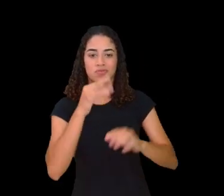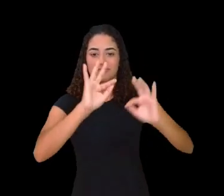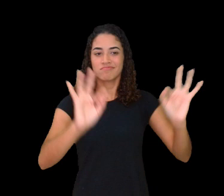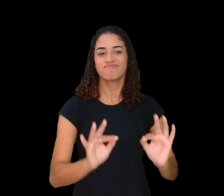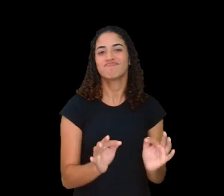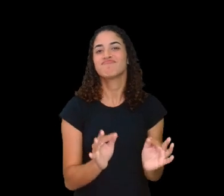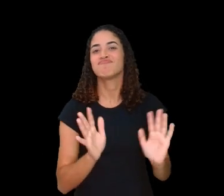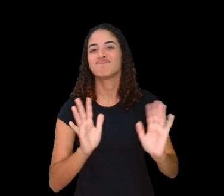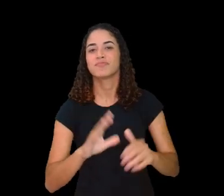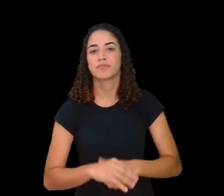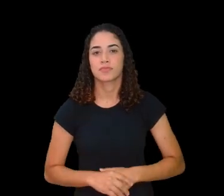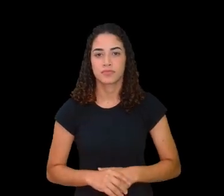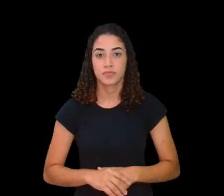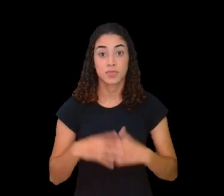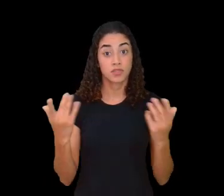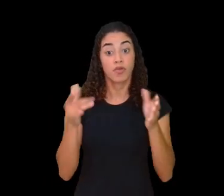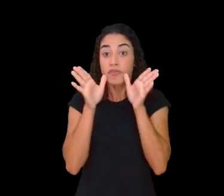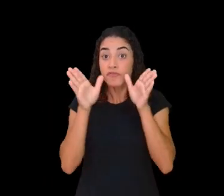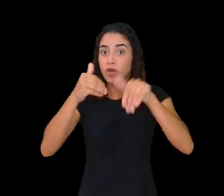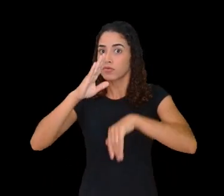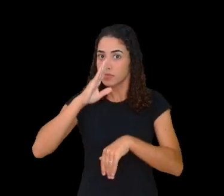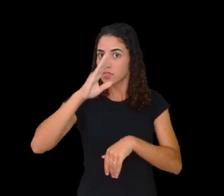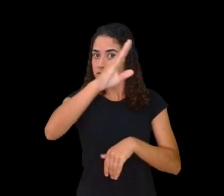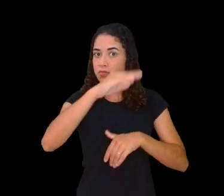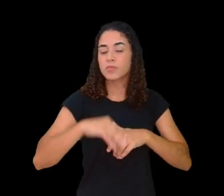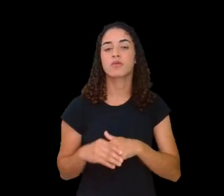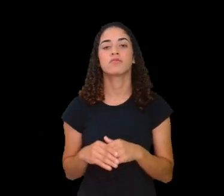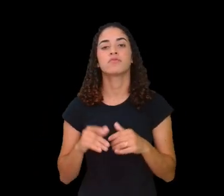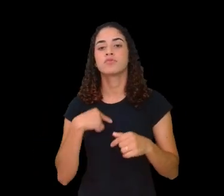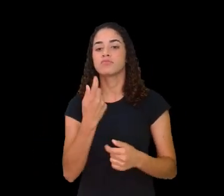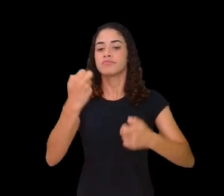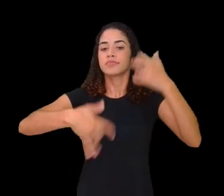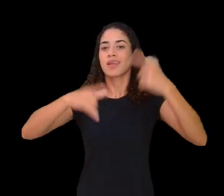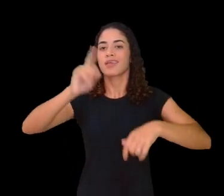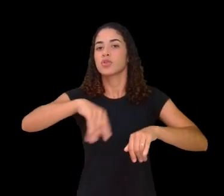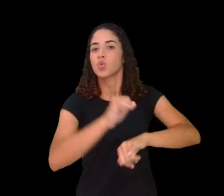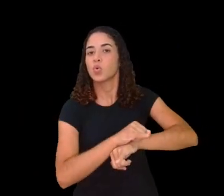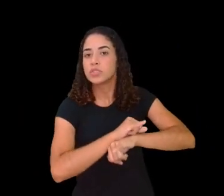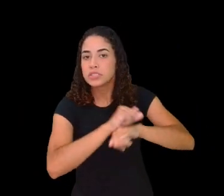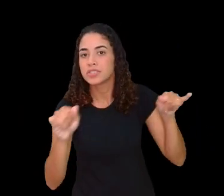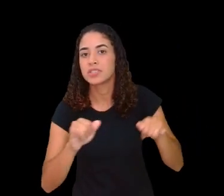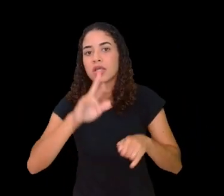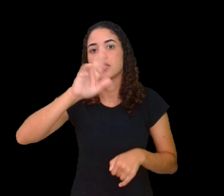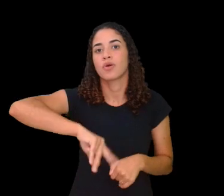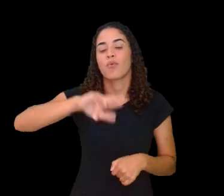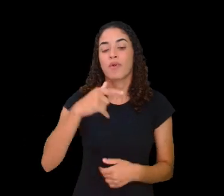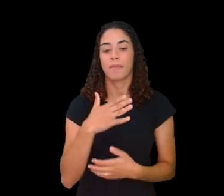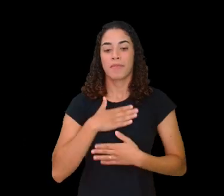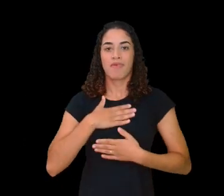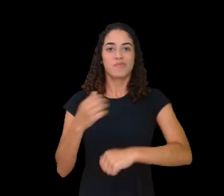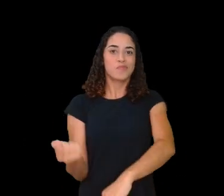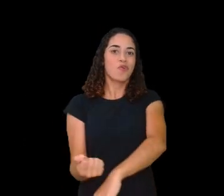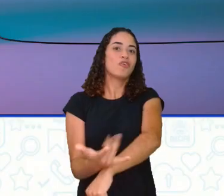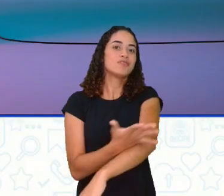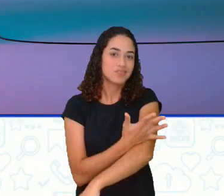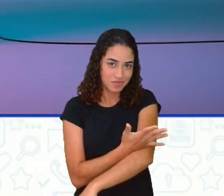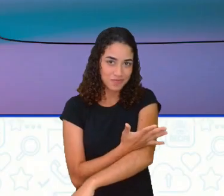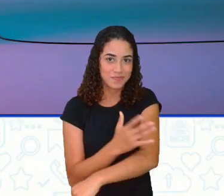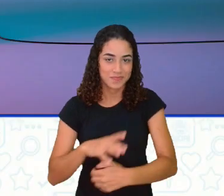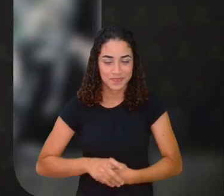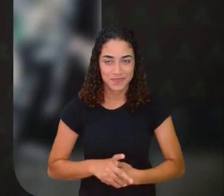feliz." Assim, o foco principal do que eu estou falando vai ser na notícia, e não na minha emoção em relação a